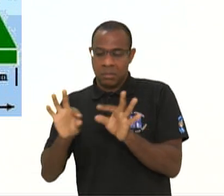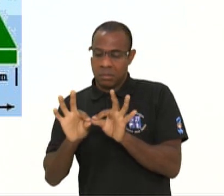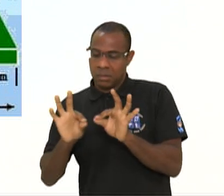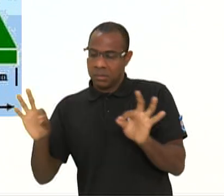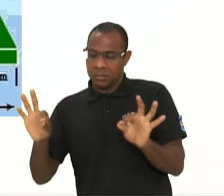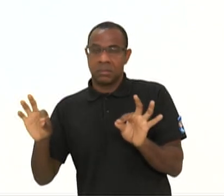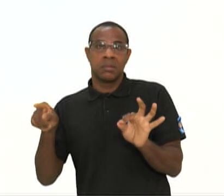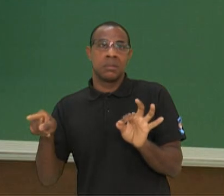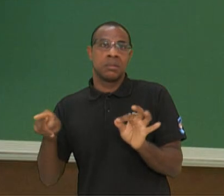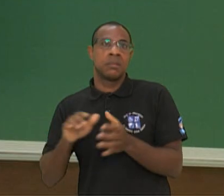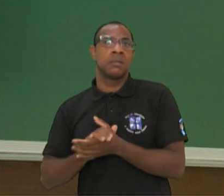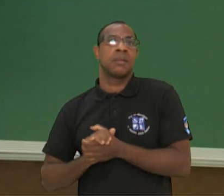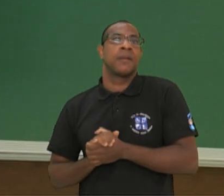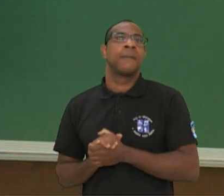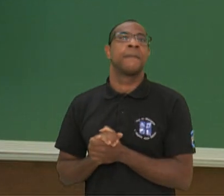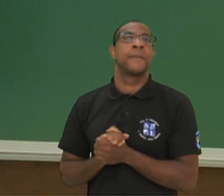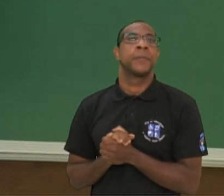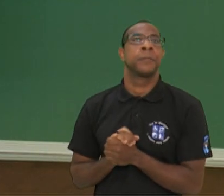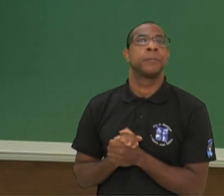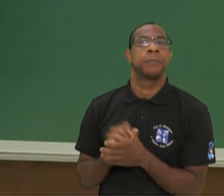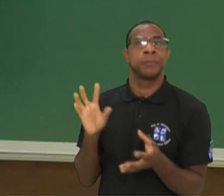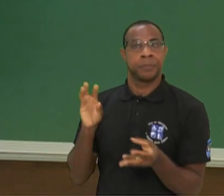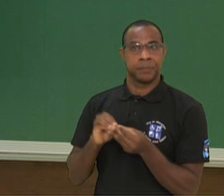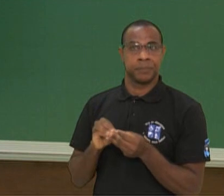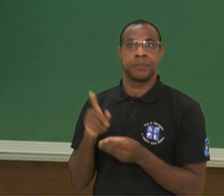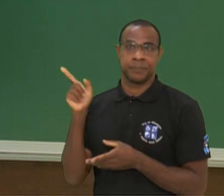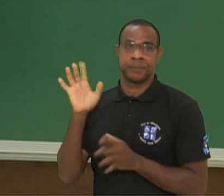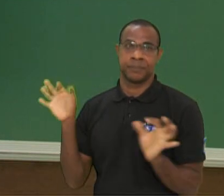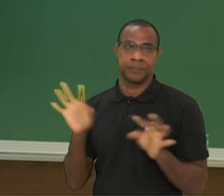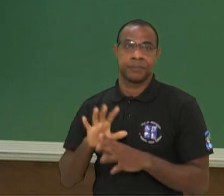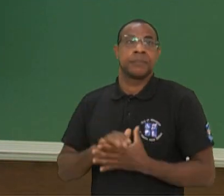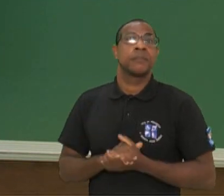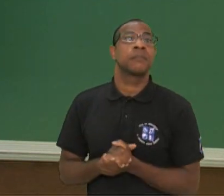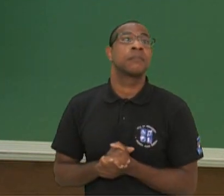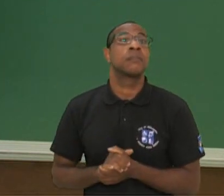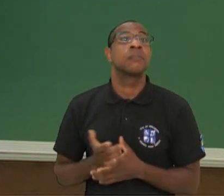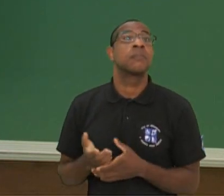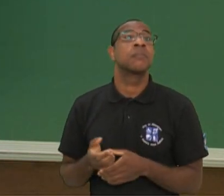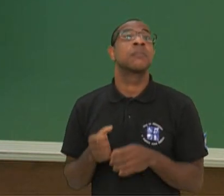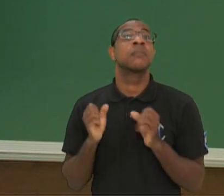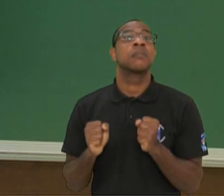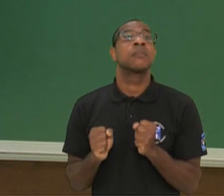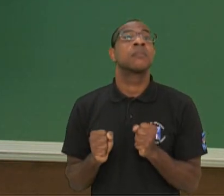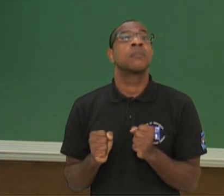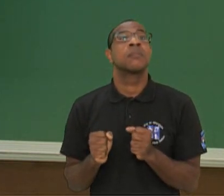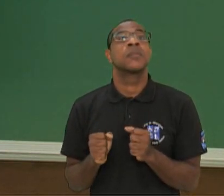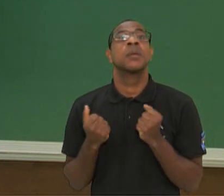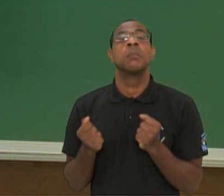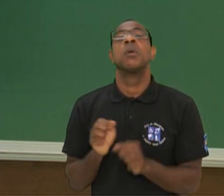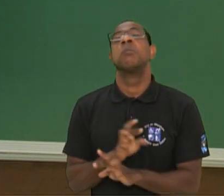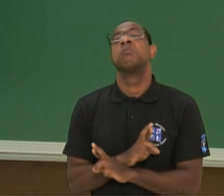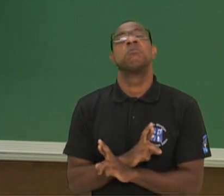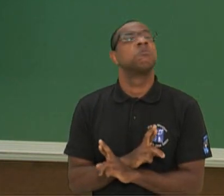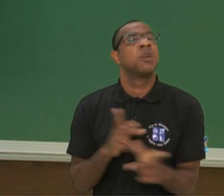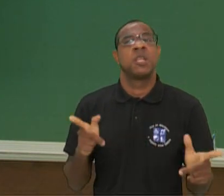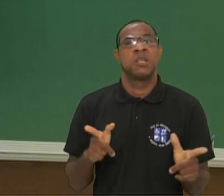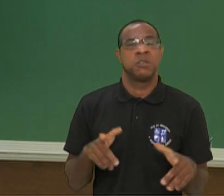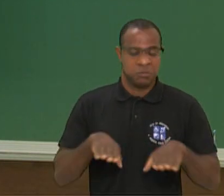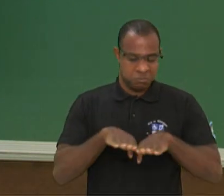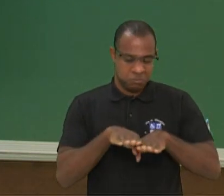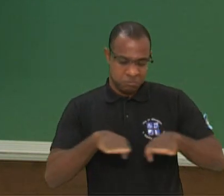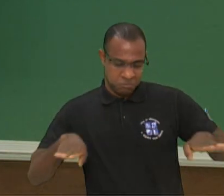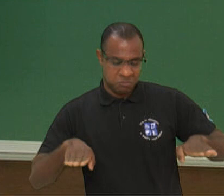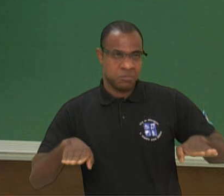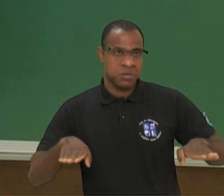resumida, são essas da quadra de tênis. E essas quadras, elas podem ser de diferentes materiais. Então,